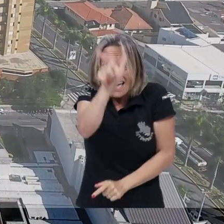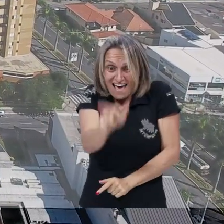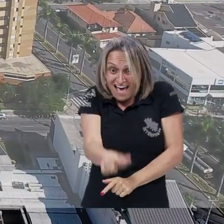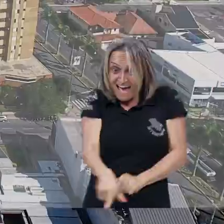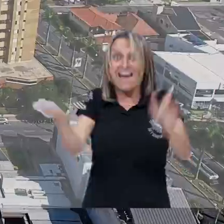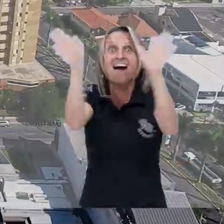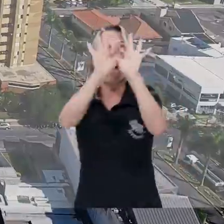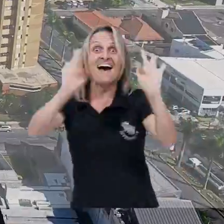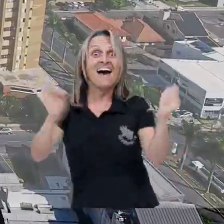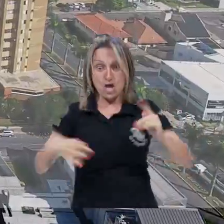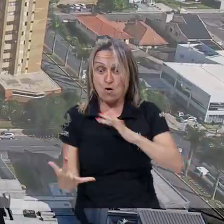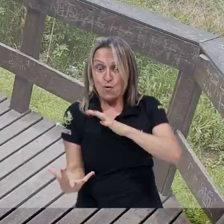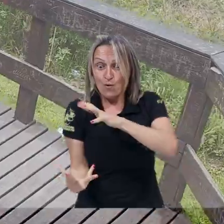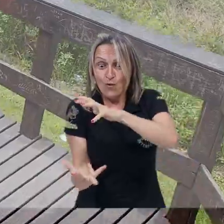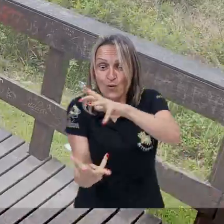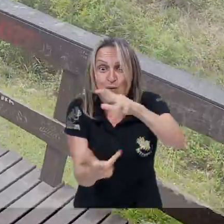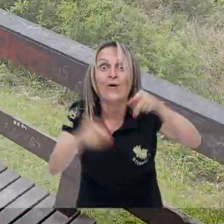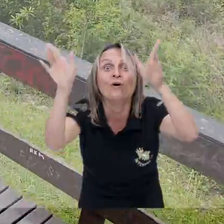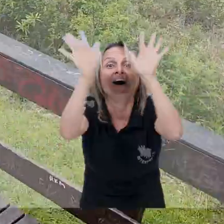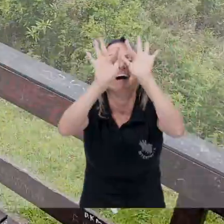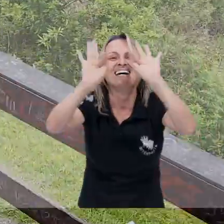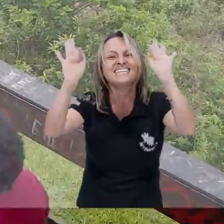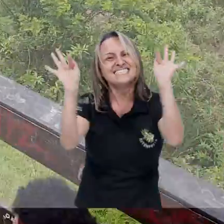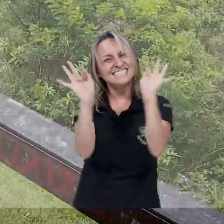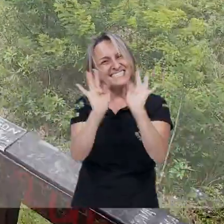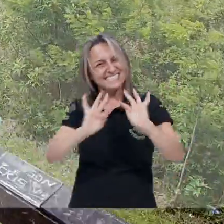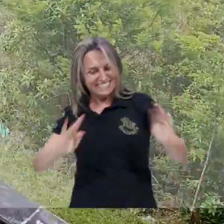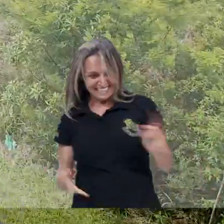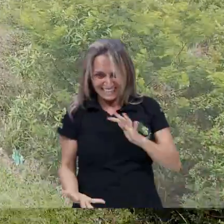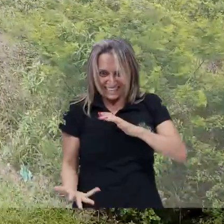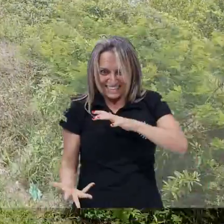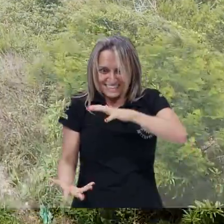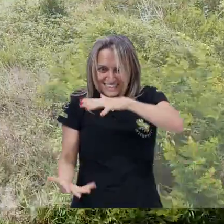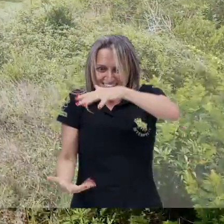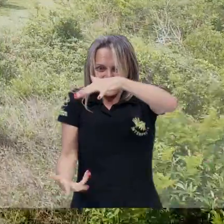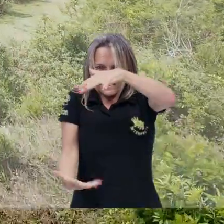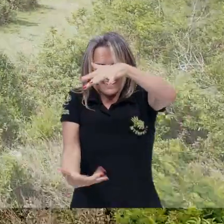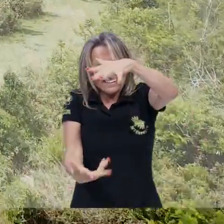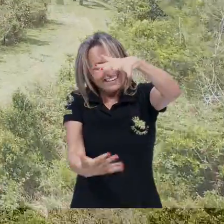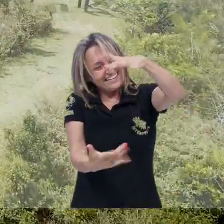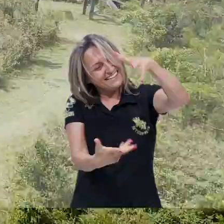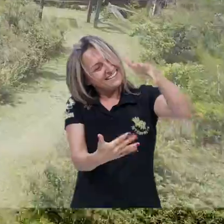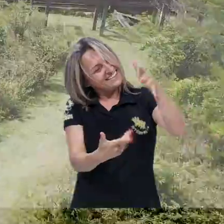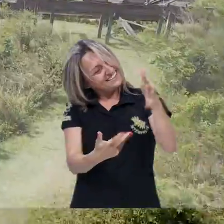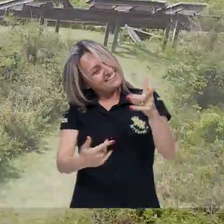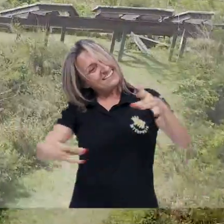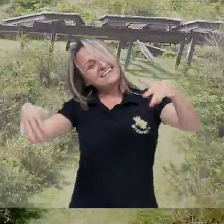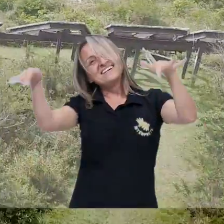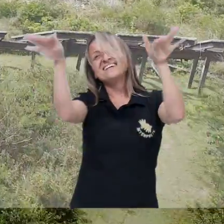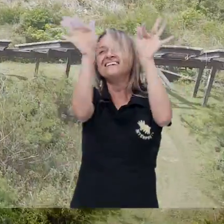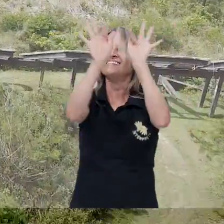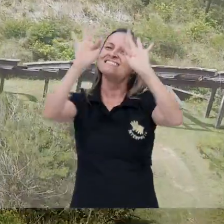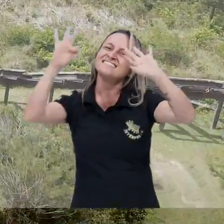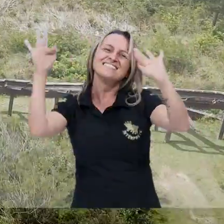feliz A lugar no mundo terra inteira feliz Um lugar no